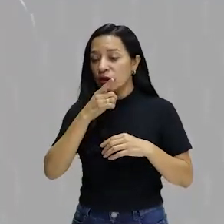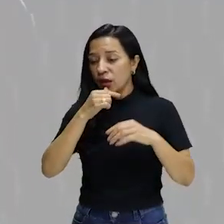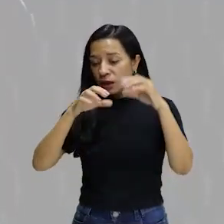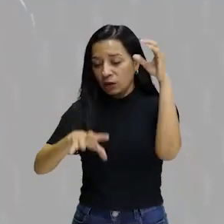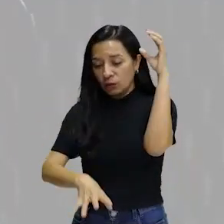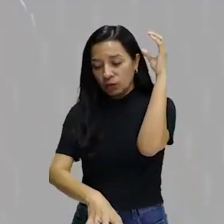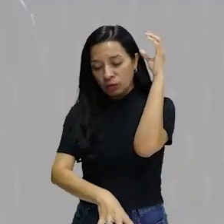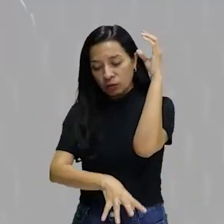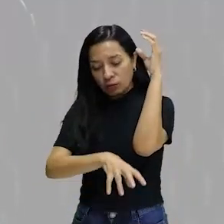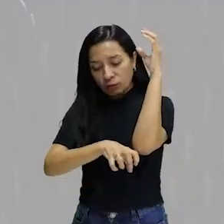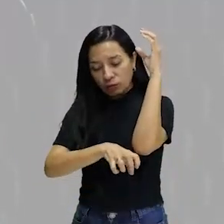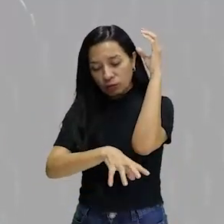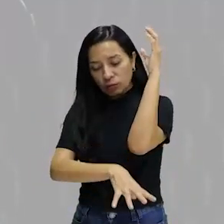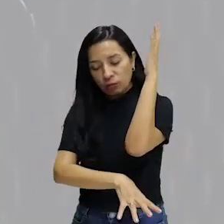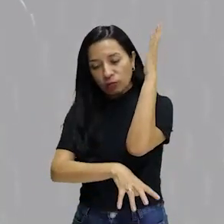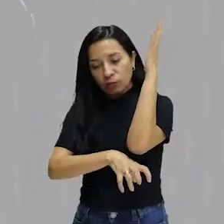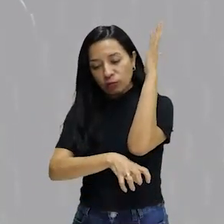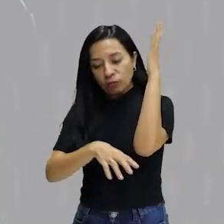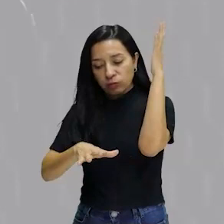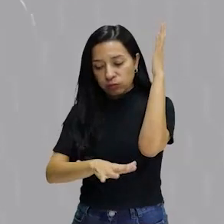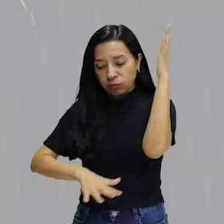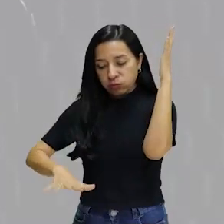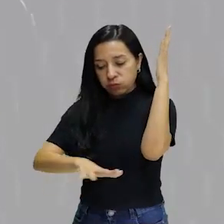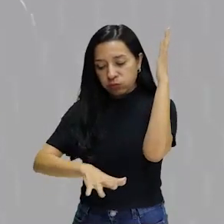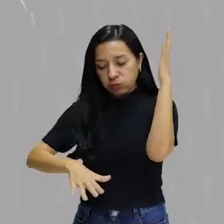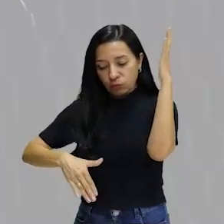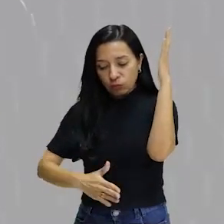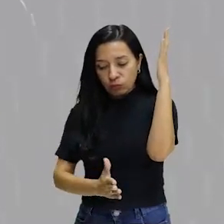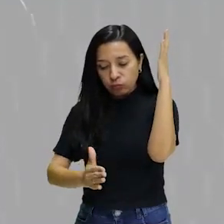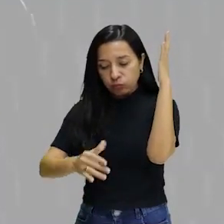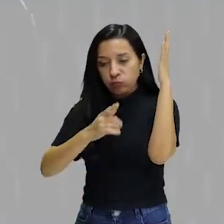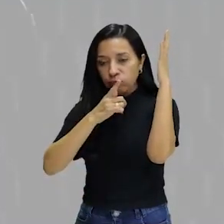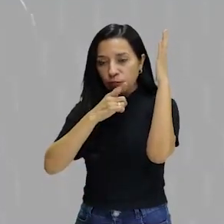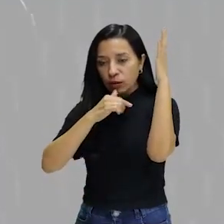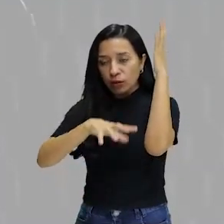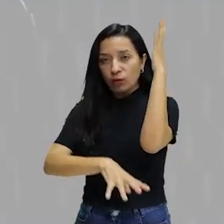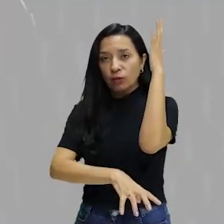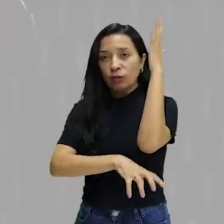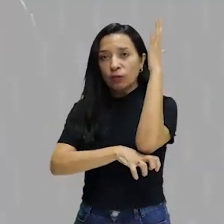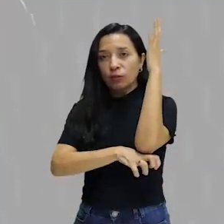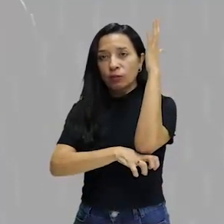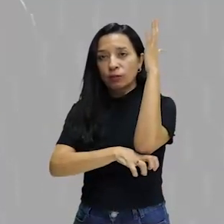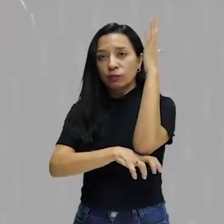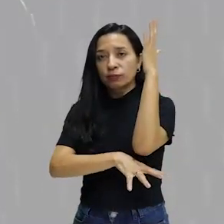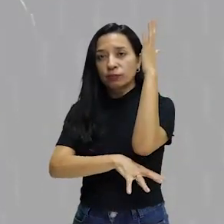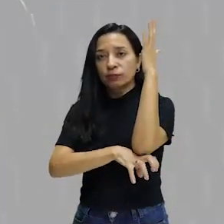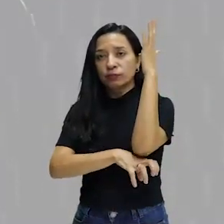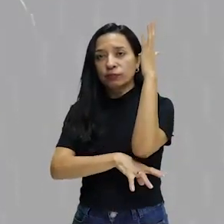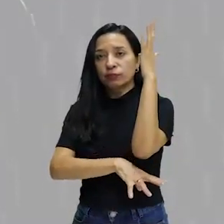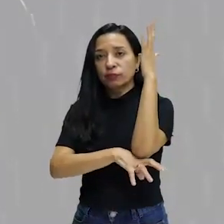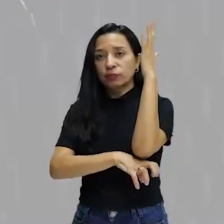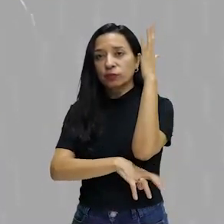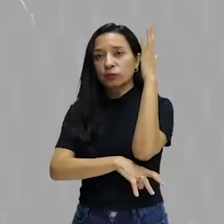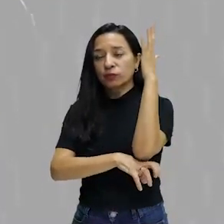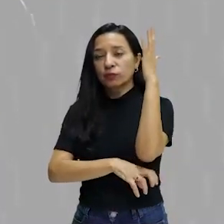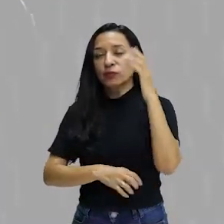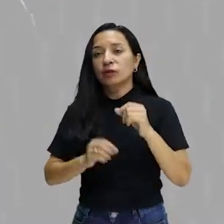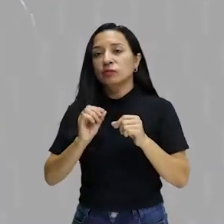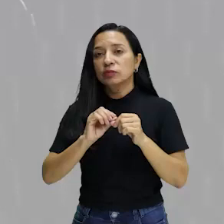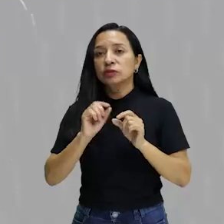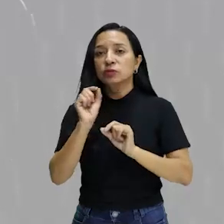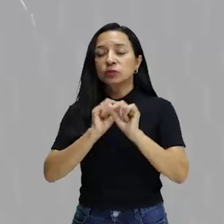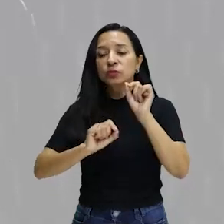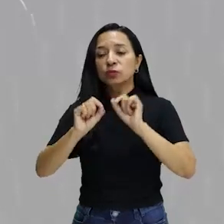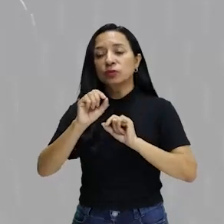uma pressão da raiz sobre o vaso condutor, sobre a seiva bruta, fazendo com que